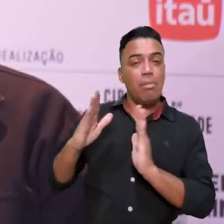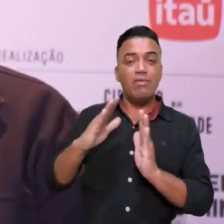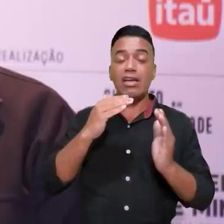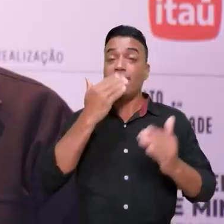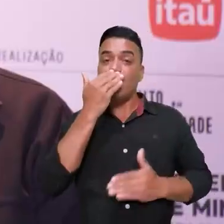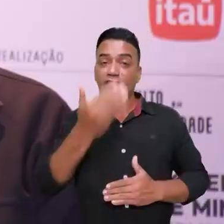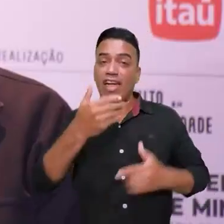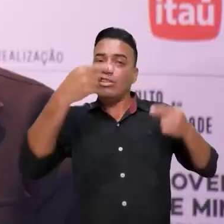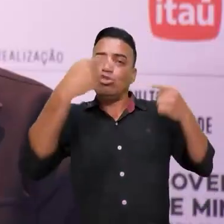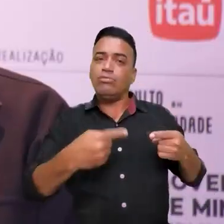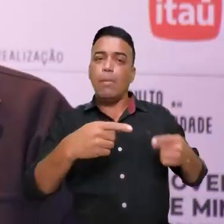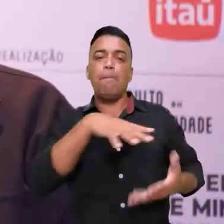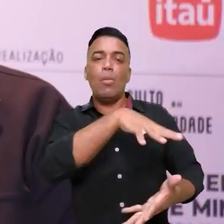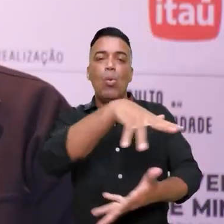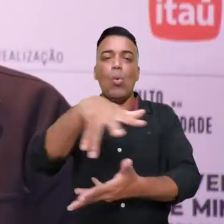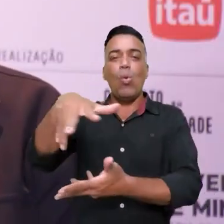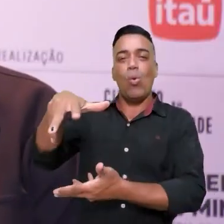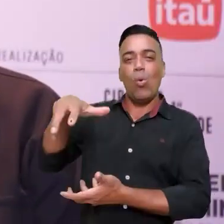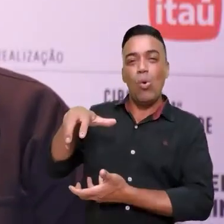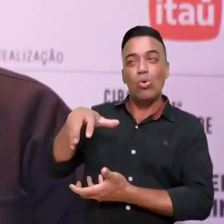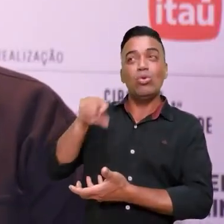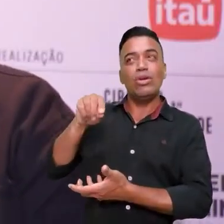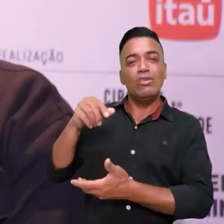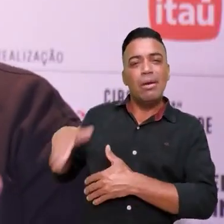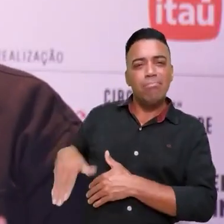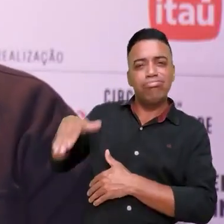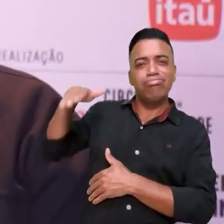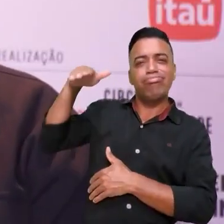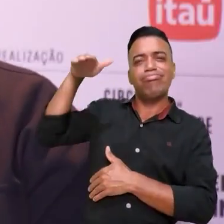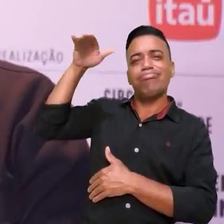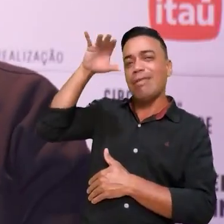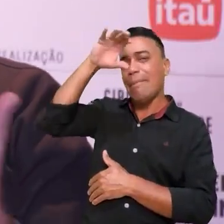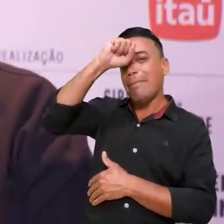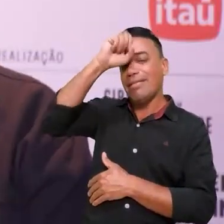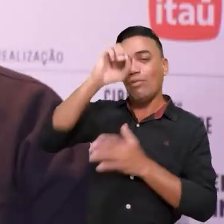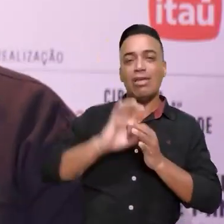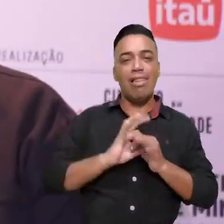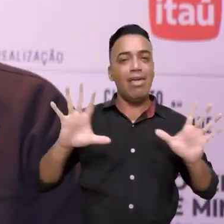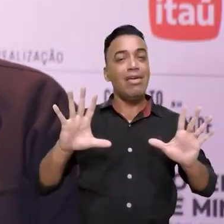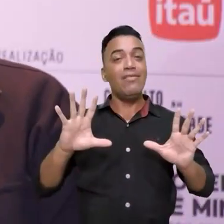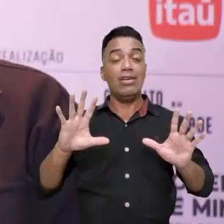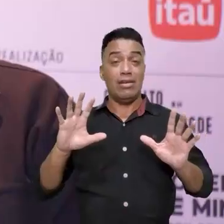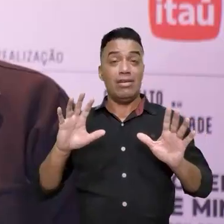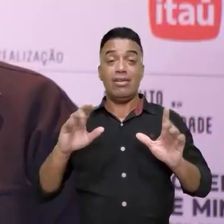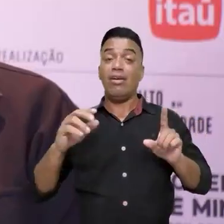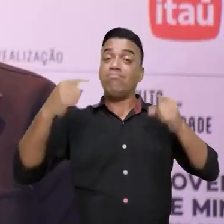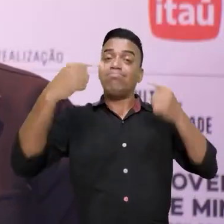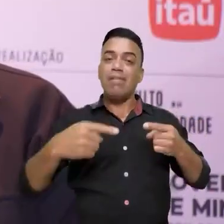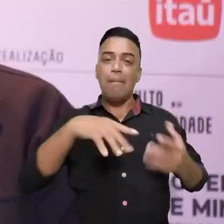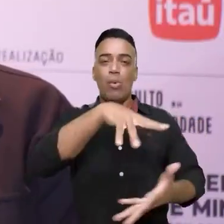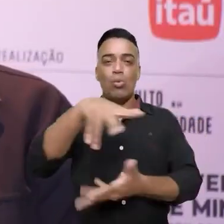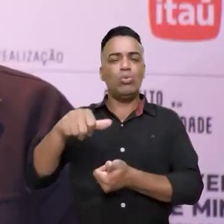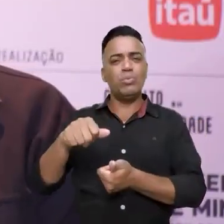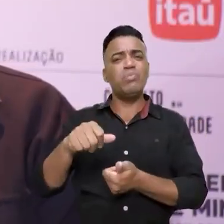mundo lidando com o que você aprendeu. Enfim, você está solto, é você e o mundo. Eu tive